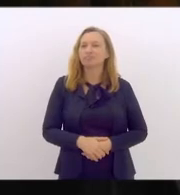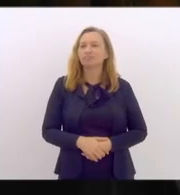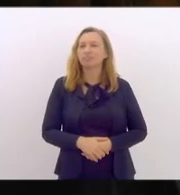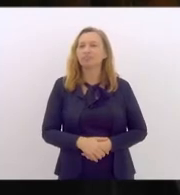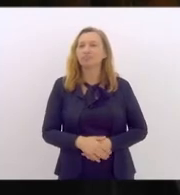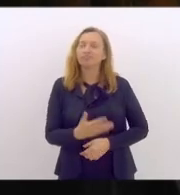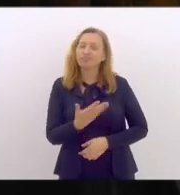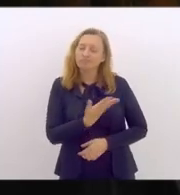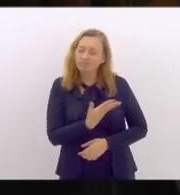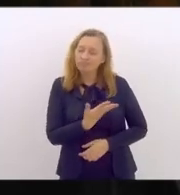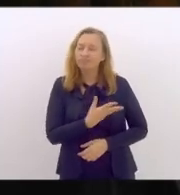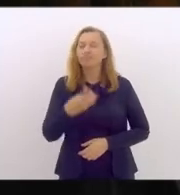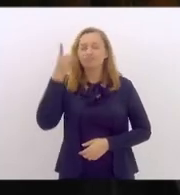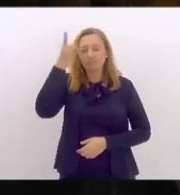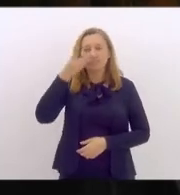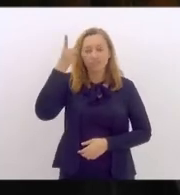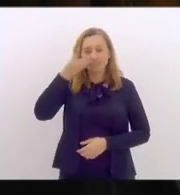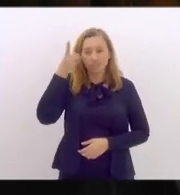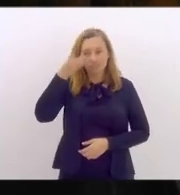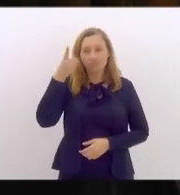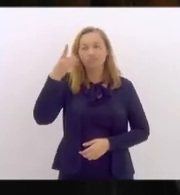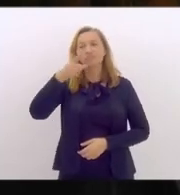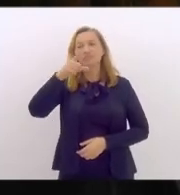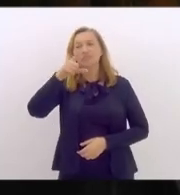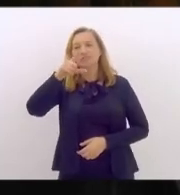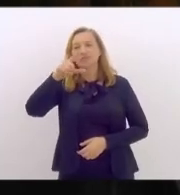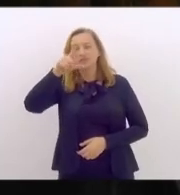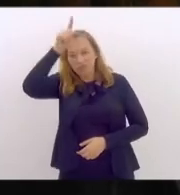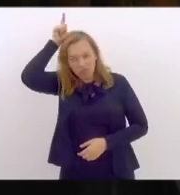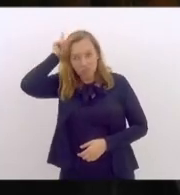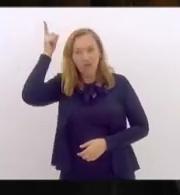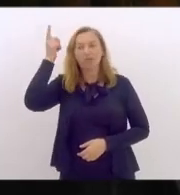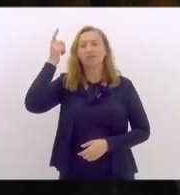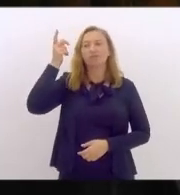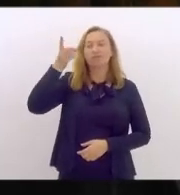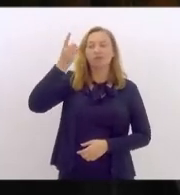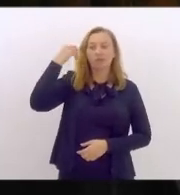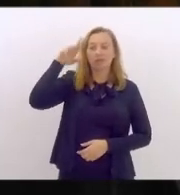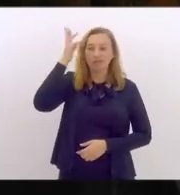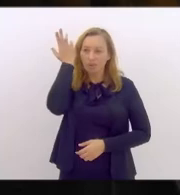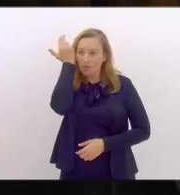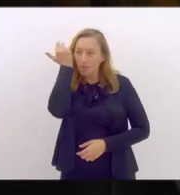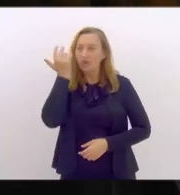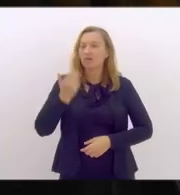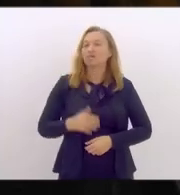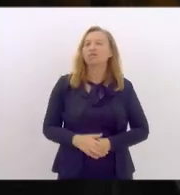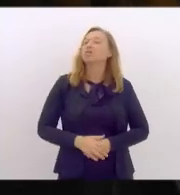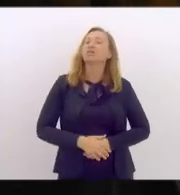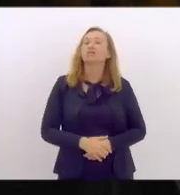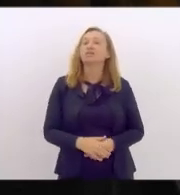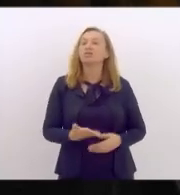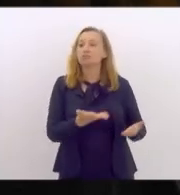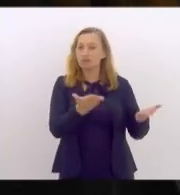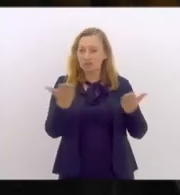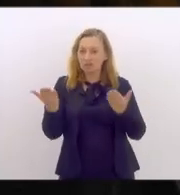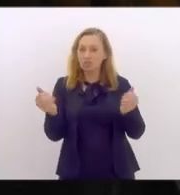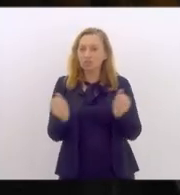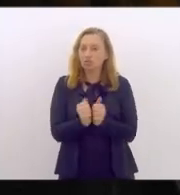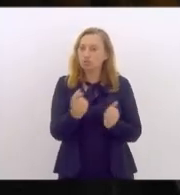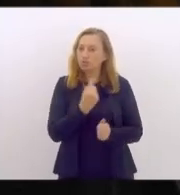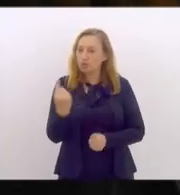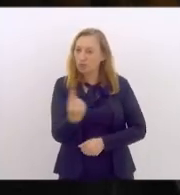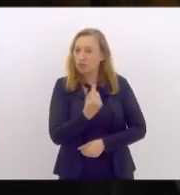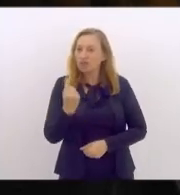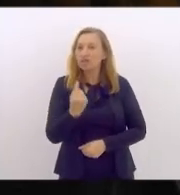Deputado Luiz Paulo deputado heliomar vocês que estão aqui com a gente